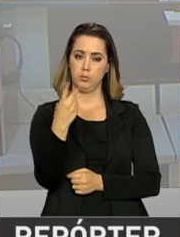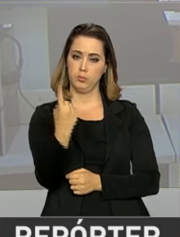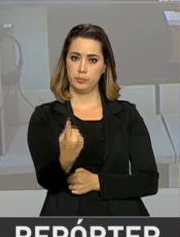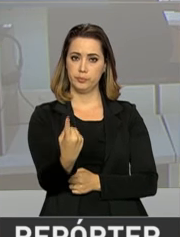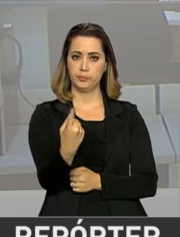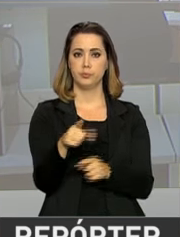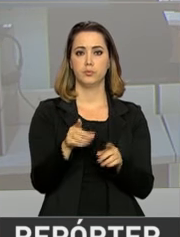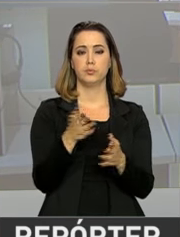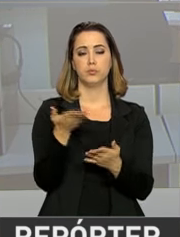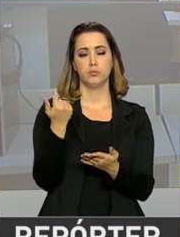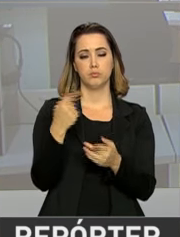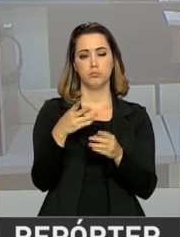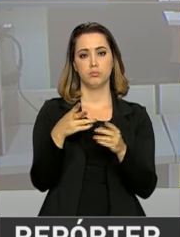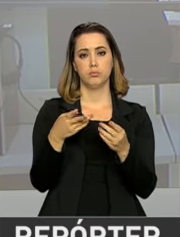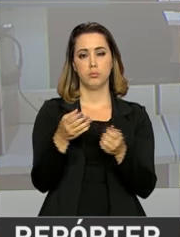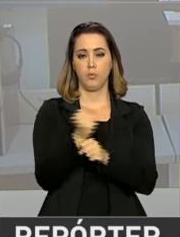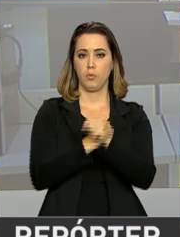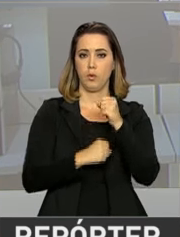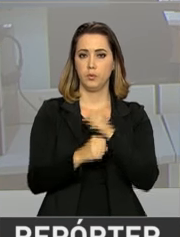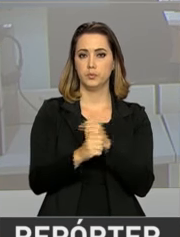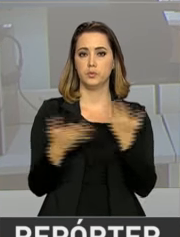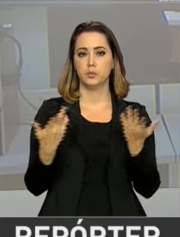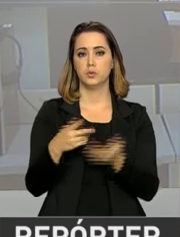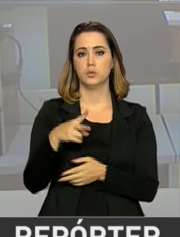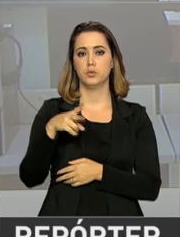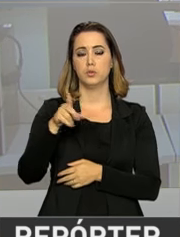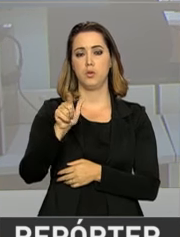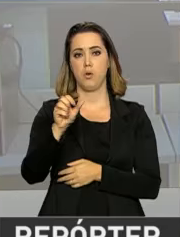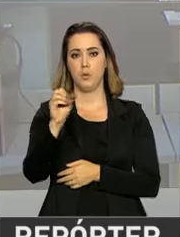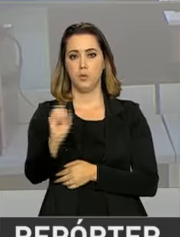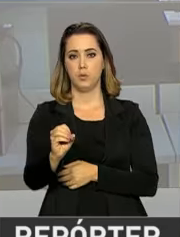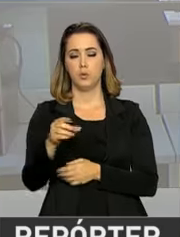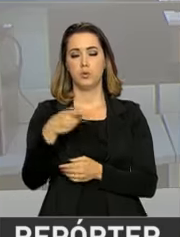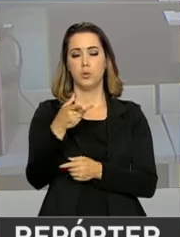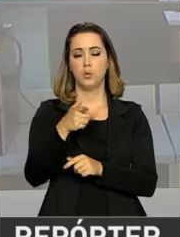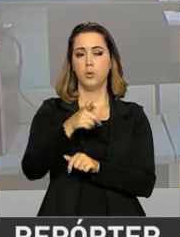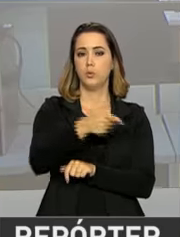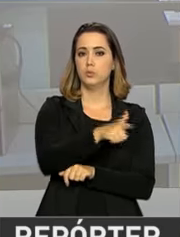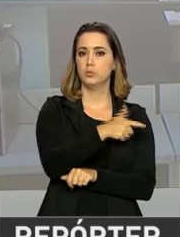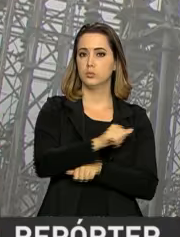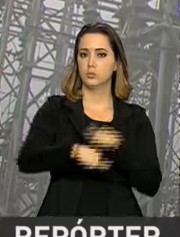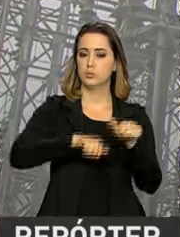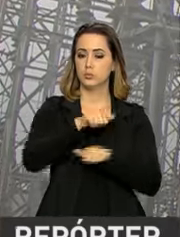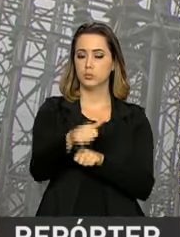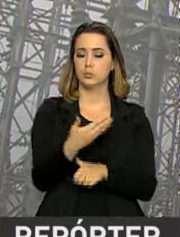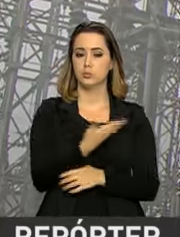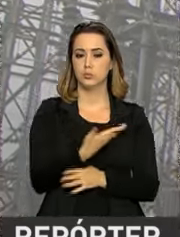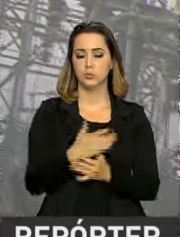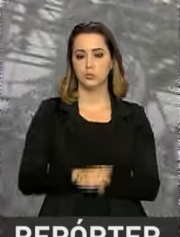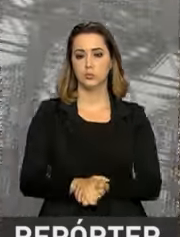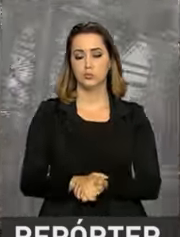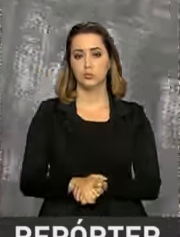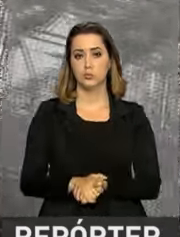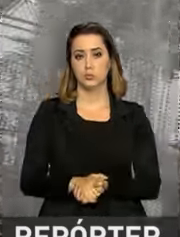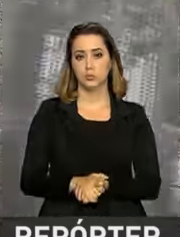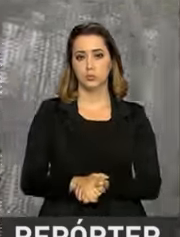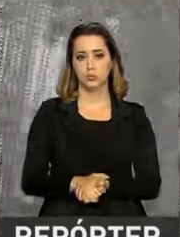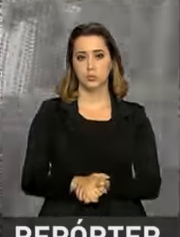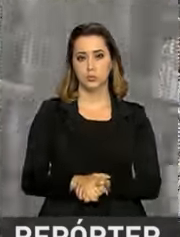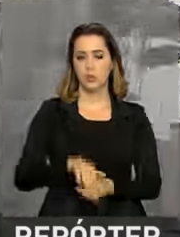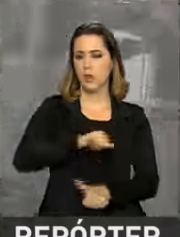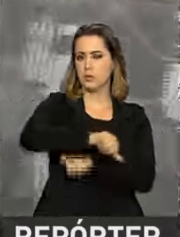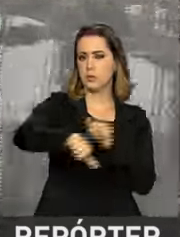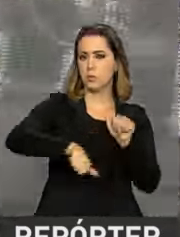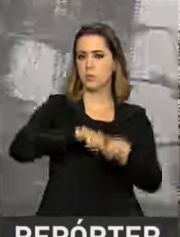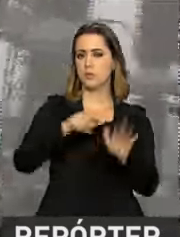2015 veja agora na reportagem de Leonardo Meira algumas outras mudanças as mudanças da Lei